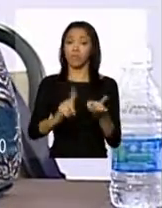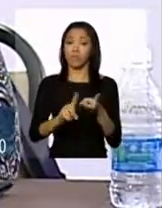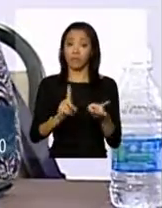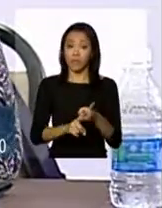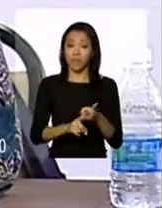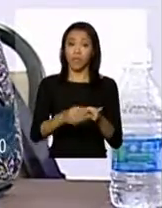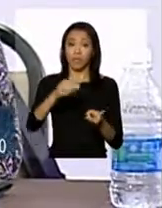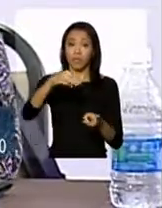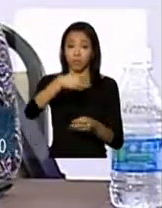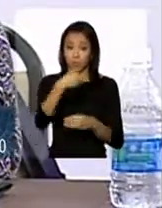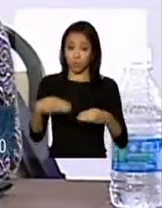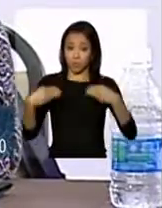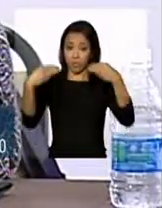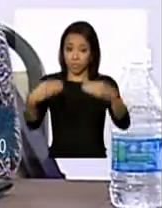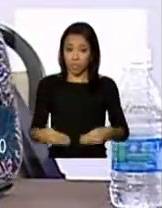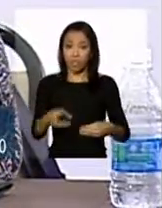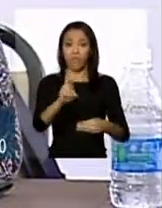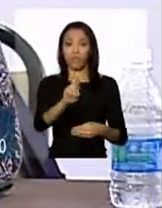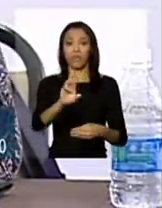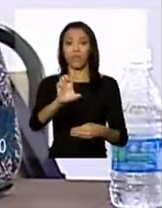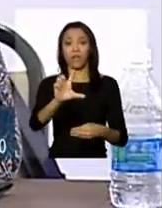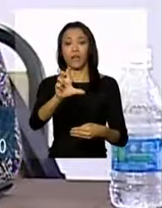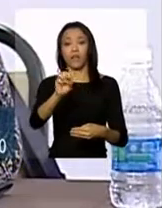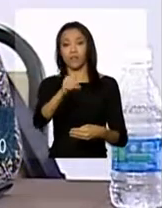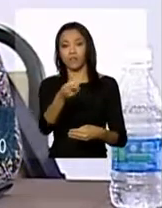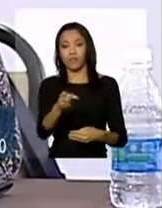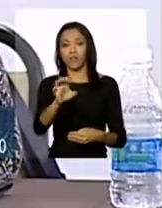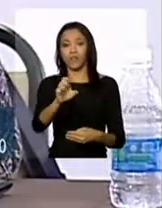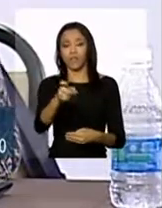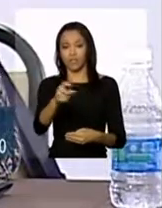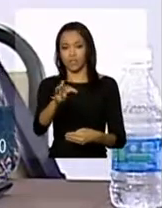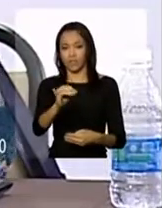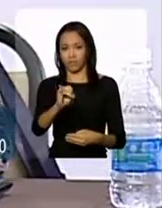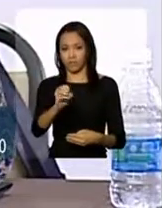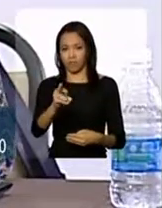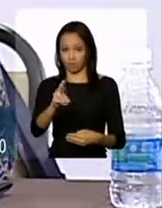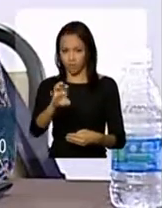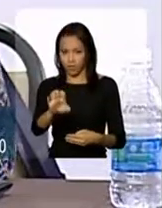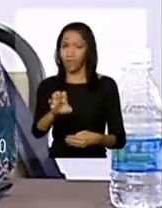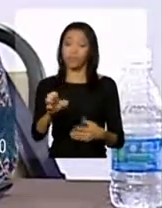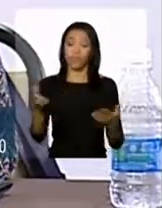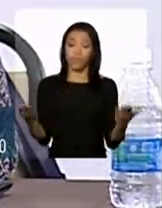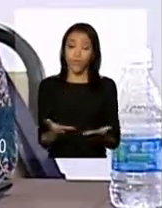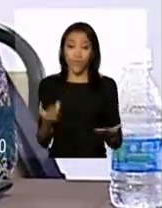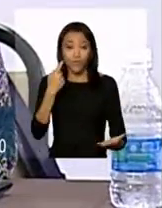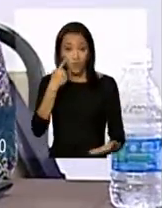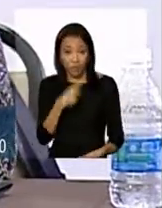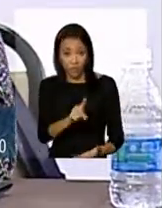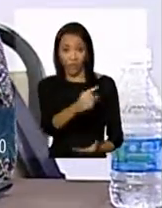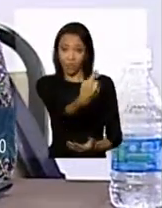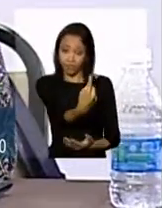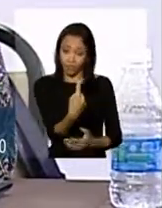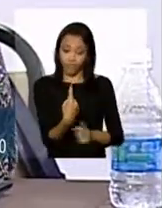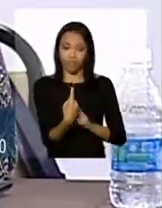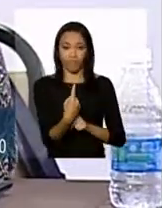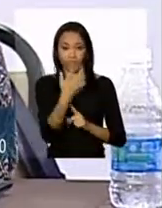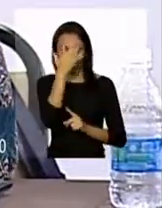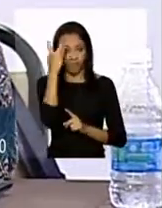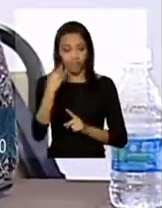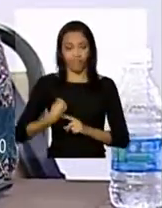Exteriores, e na reestruturação dela. E vê-la hoje neste seminário é